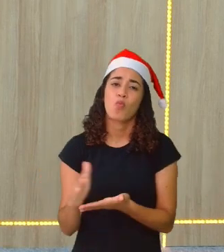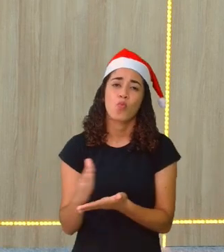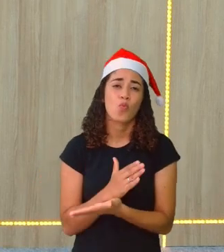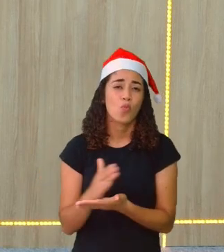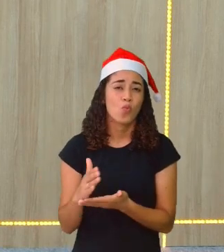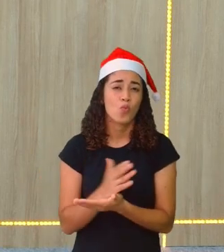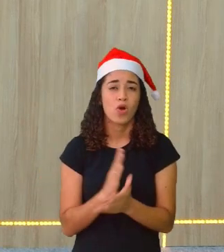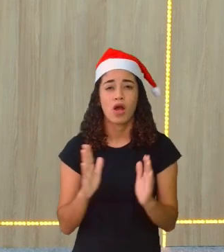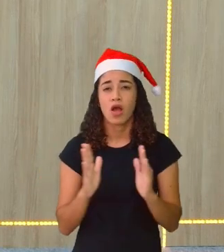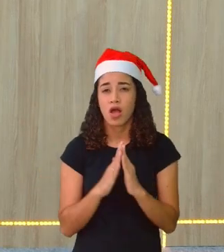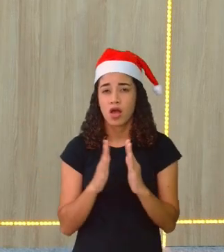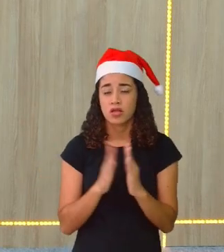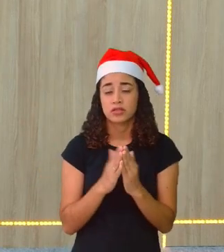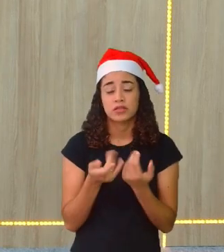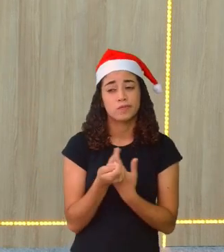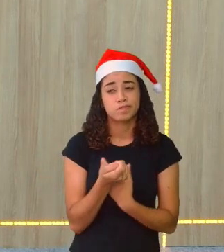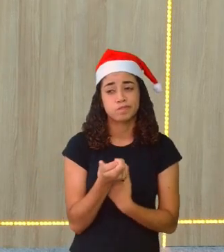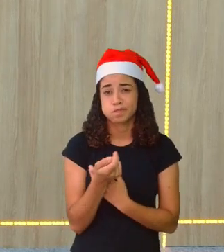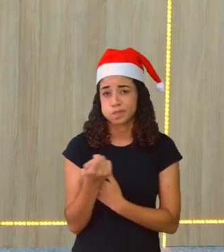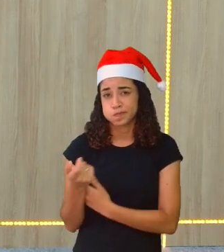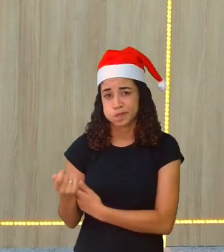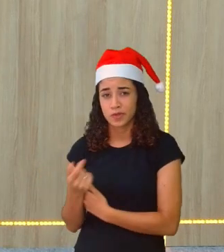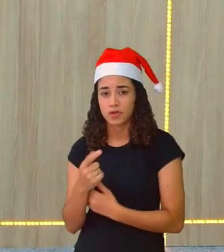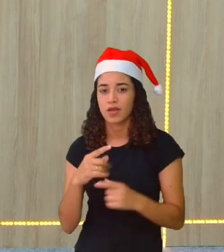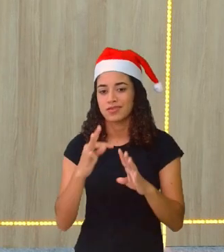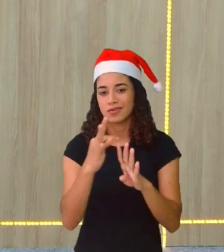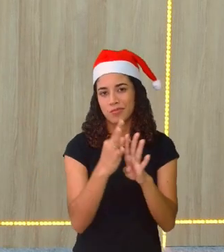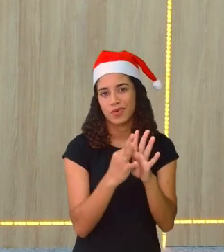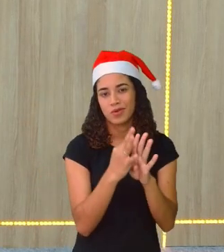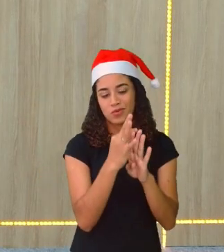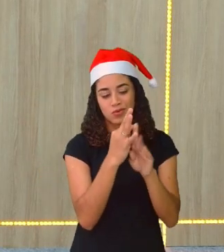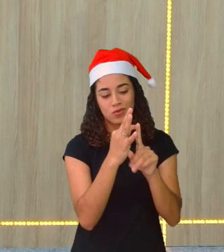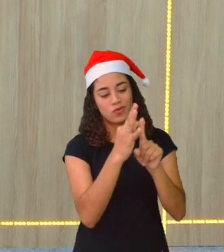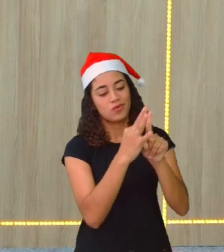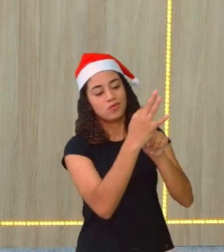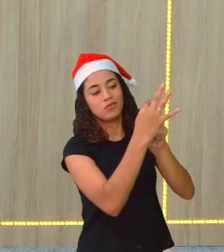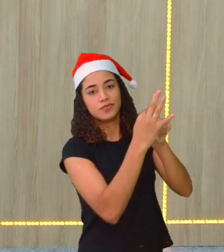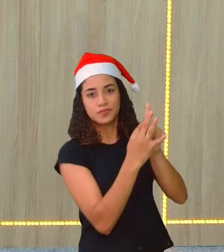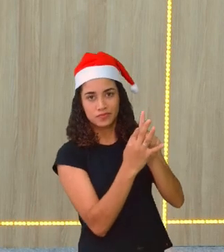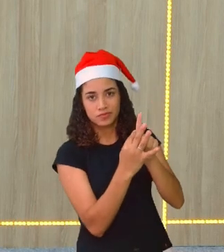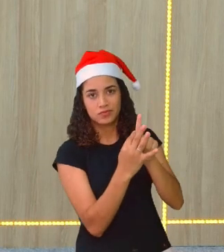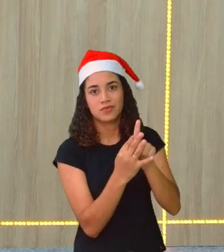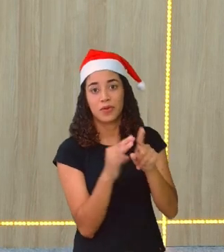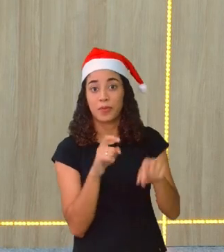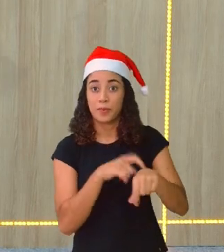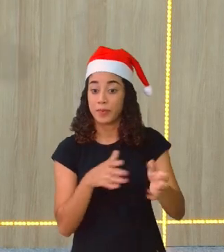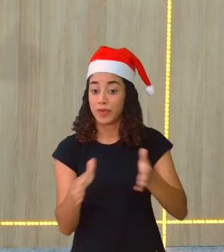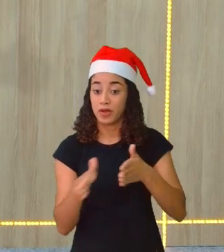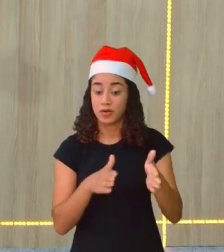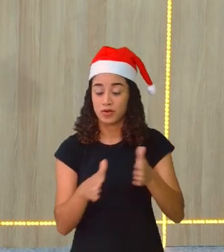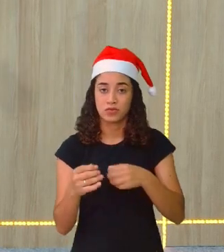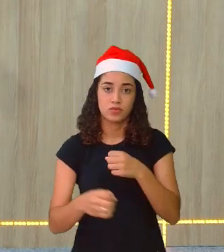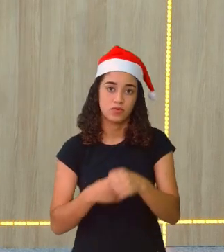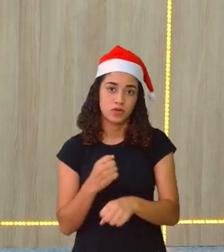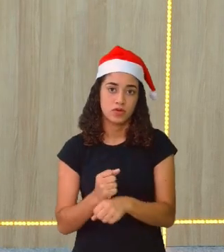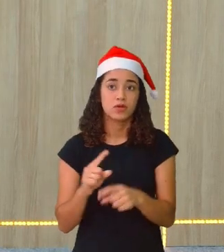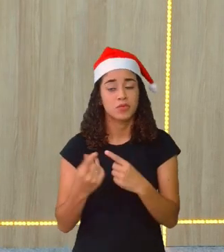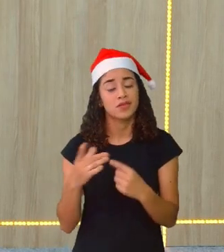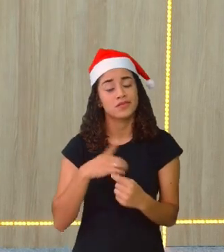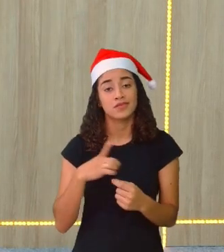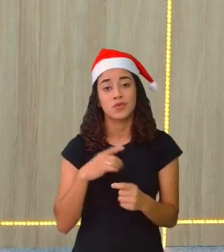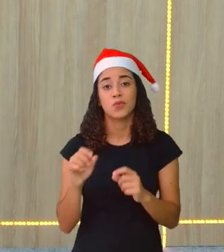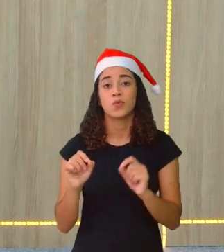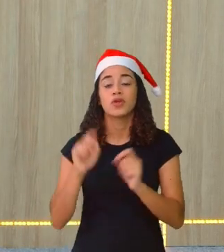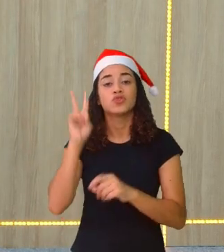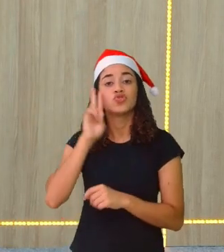lá para o lado do sul do país, onde a temperatura diminui, né, ao longo de um período do ano. Mas tem a história das meinhas, não é,